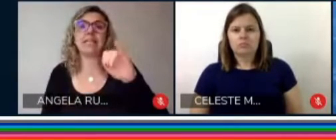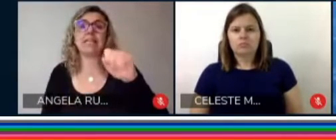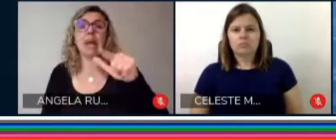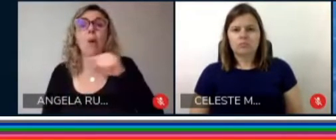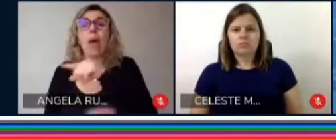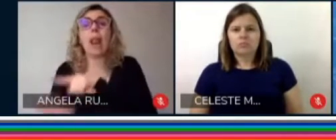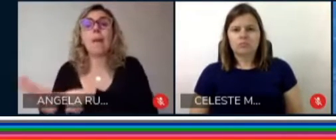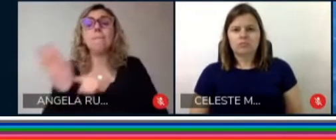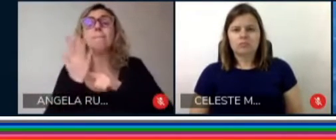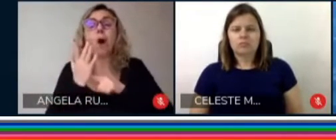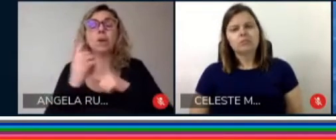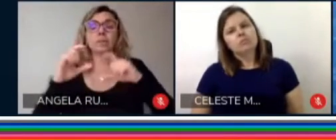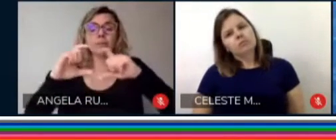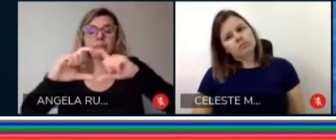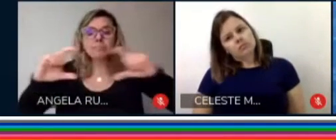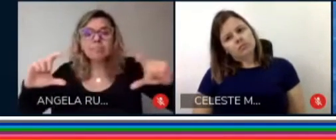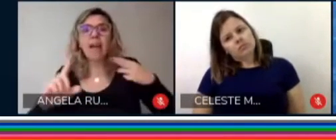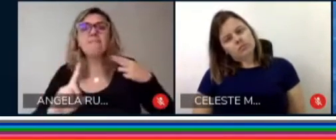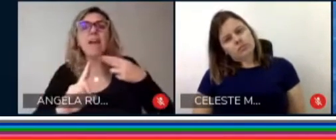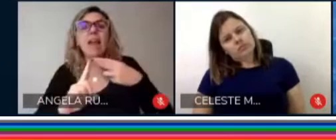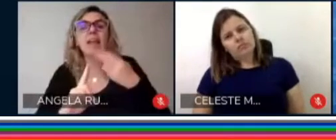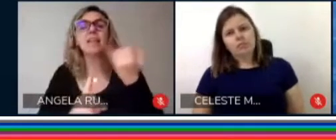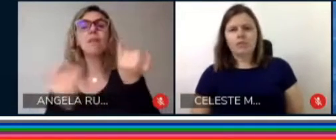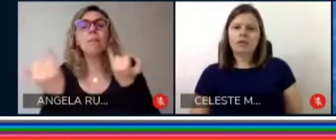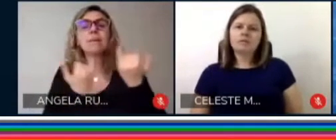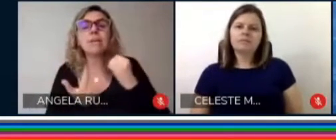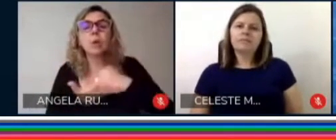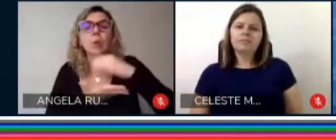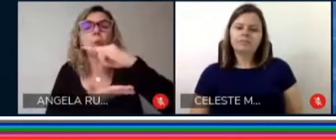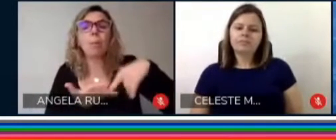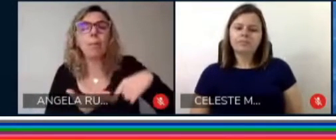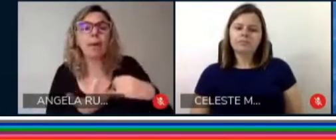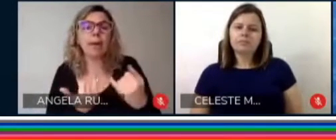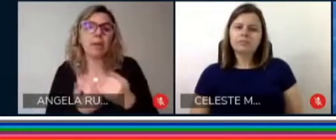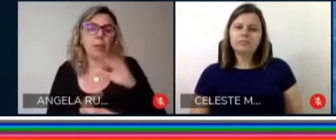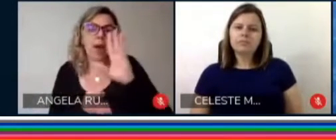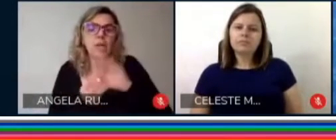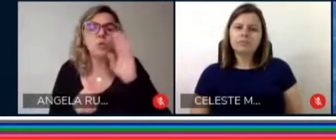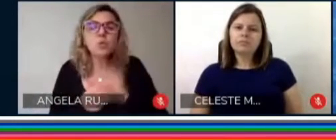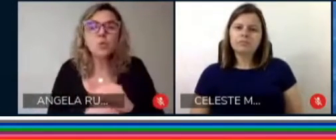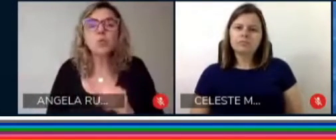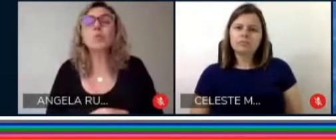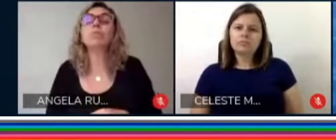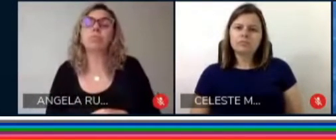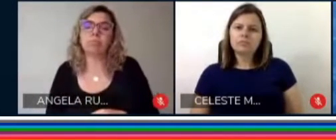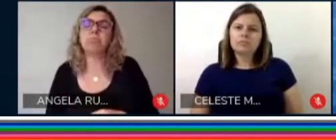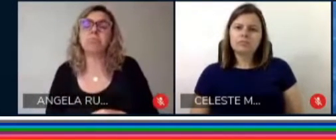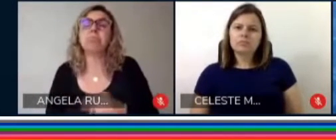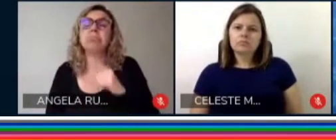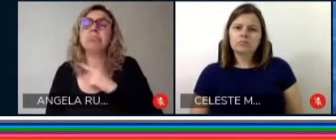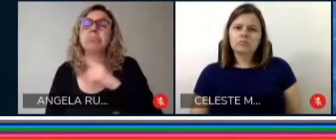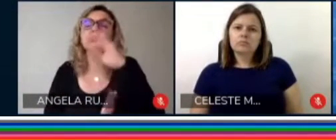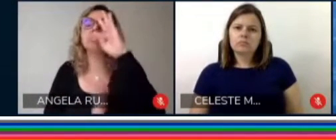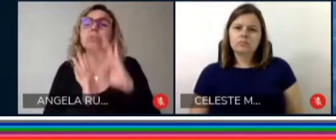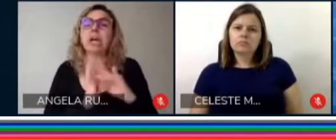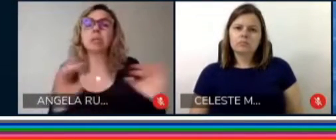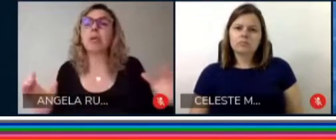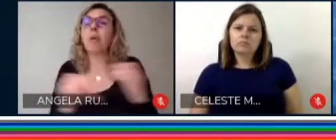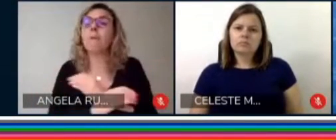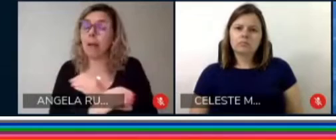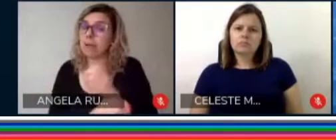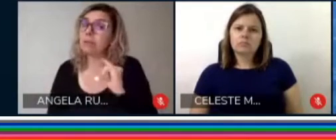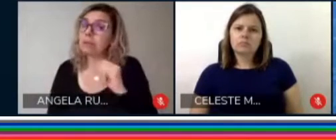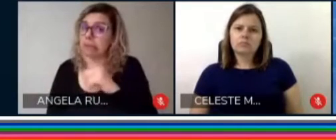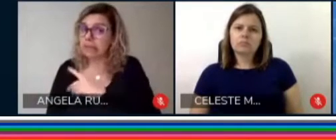referência, né, ou dados de documentos, né, como os resumos também, e remete ao texto completo, quando disponível,